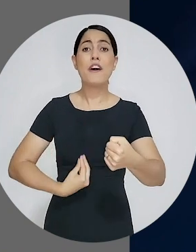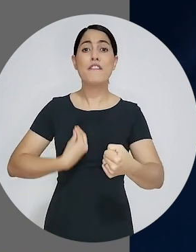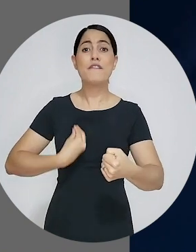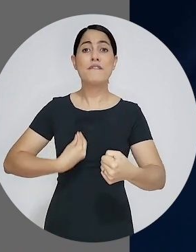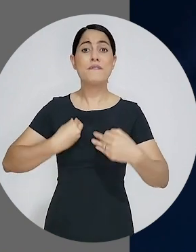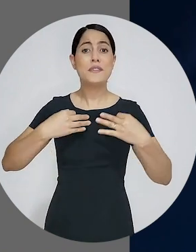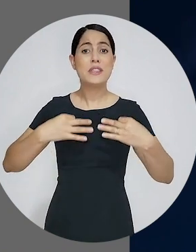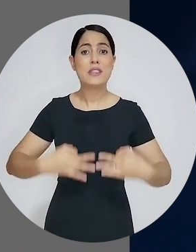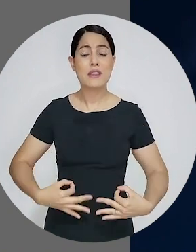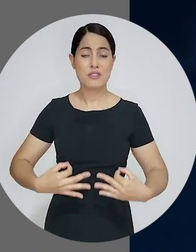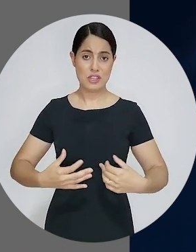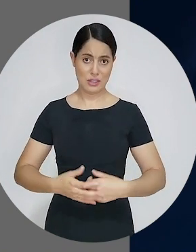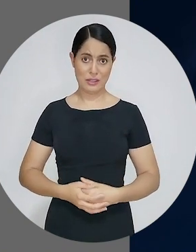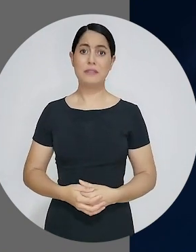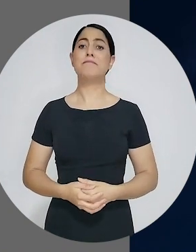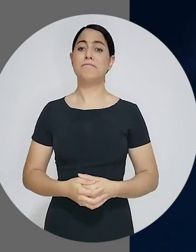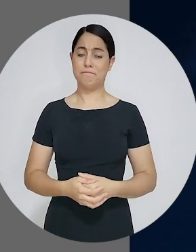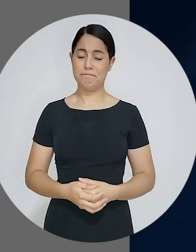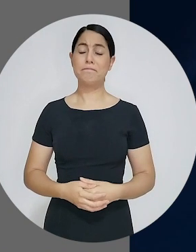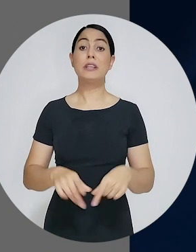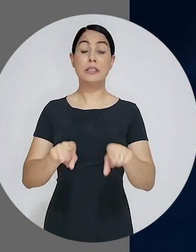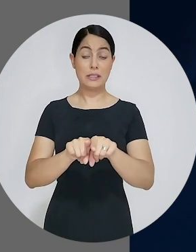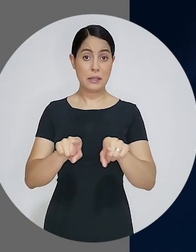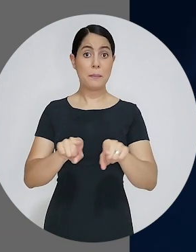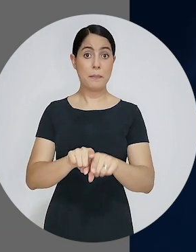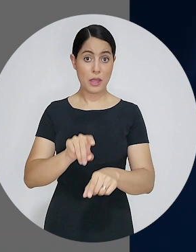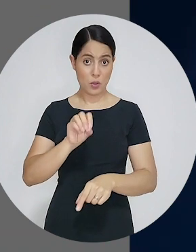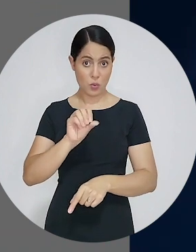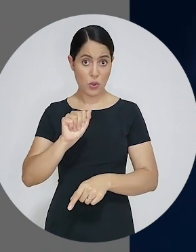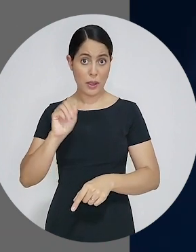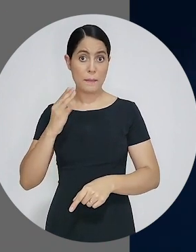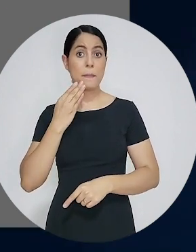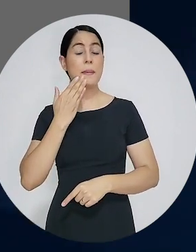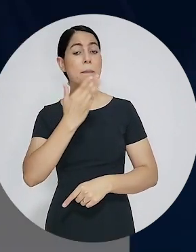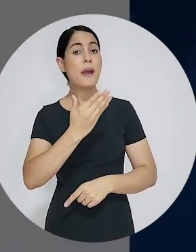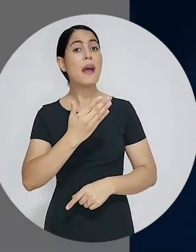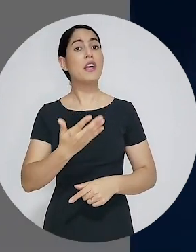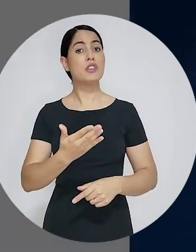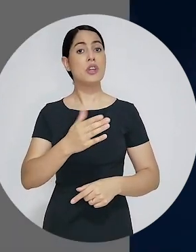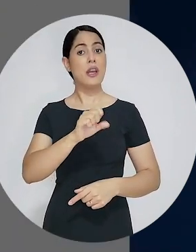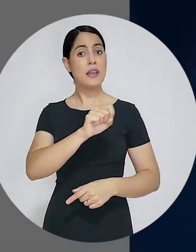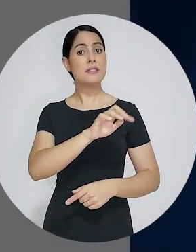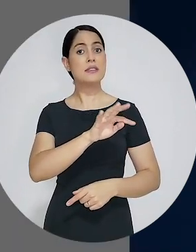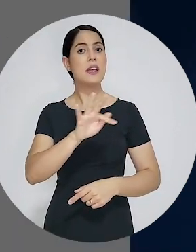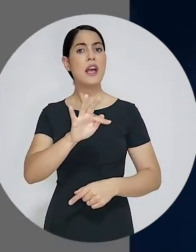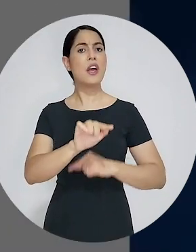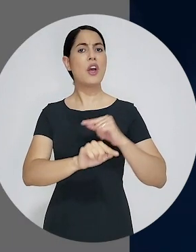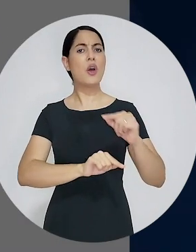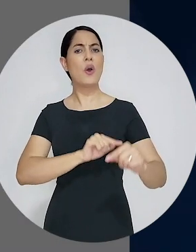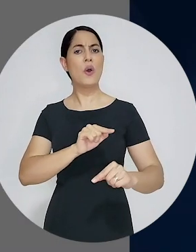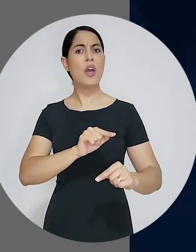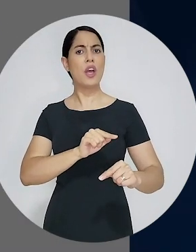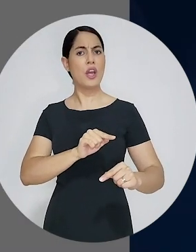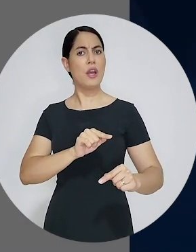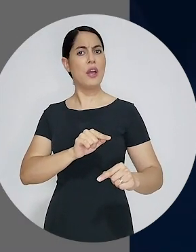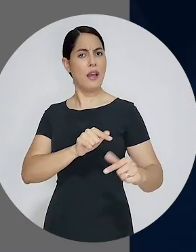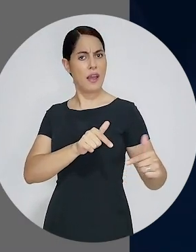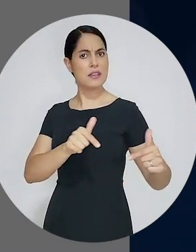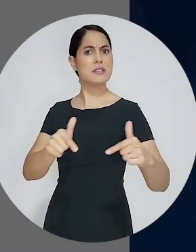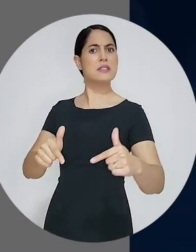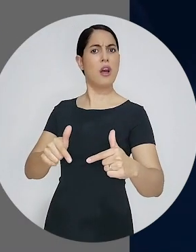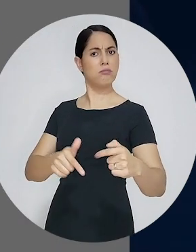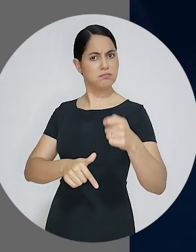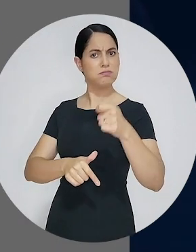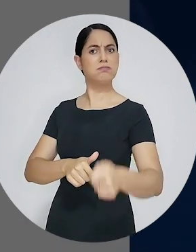direito à dignidade da pessoa humana. Por fim, a OAB pede ao Supremo Tribunal Federal ordem judicial para determinar a